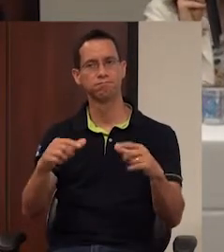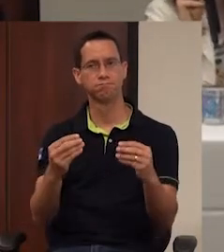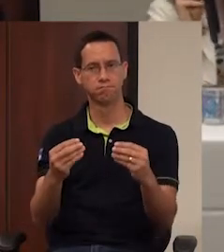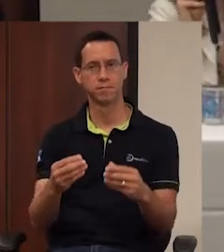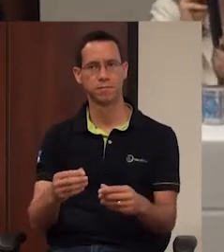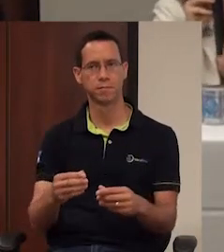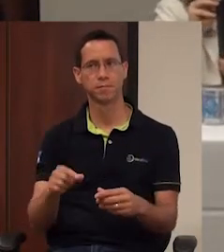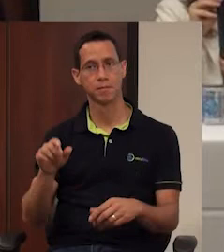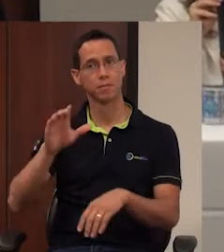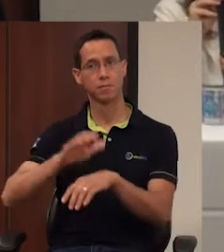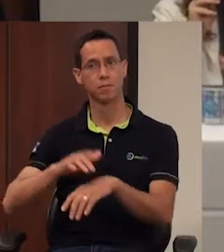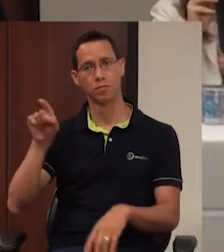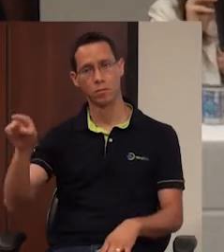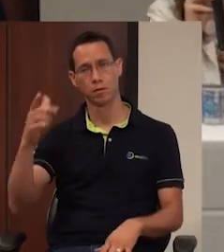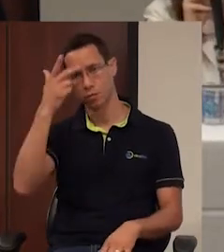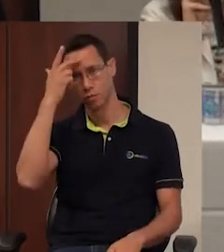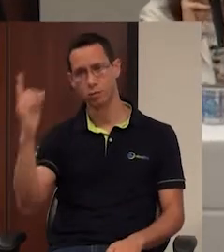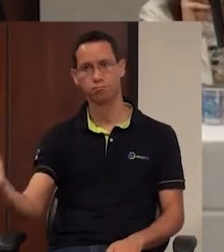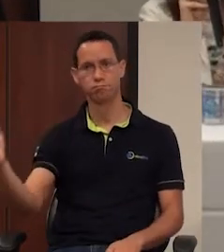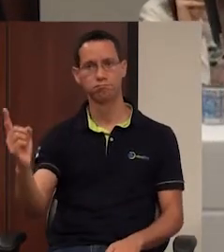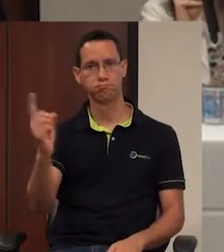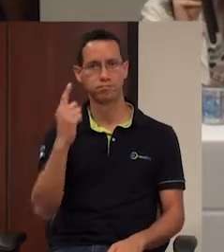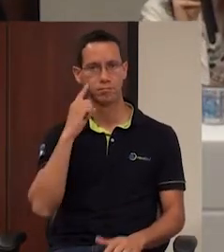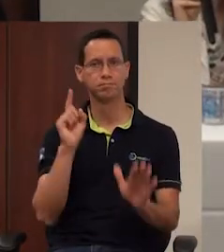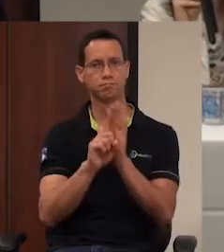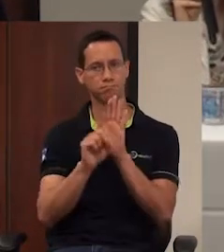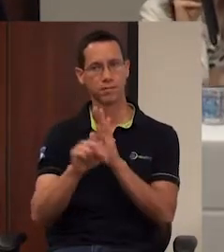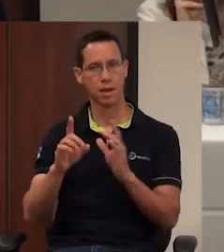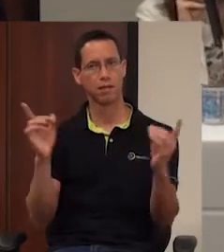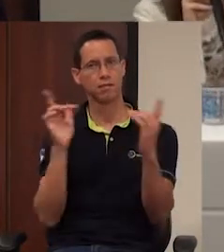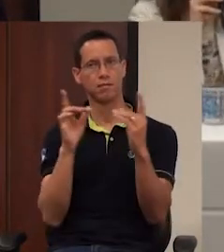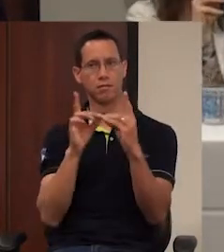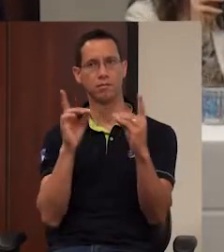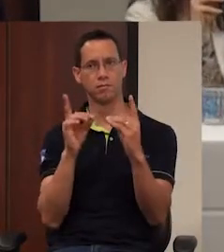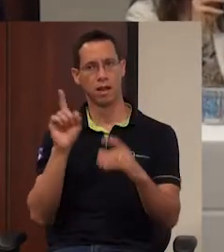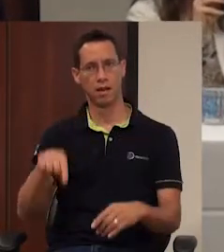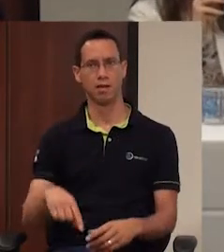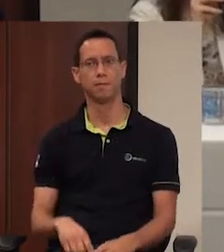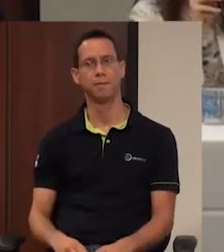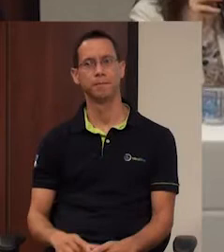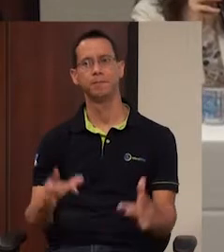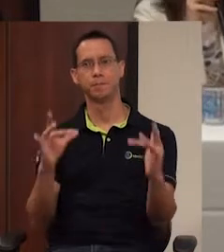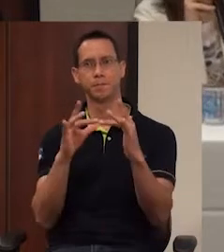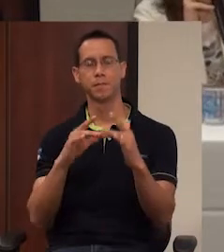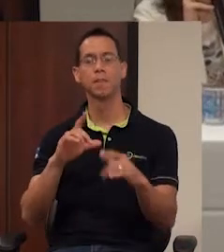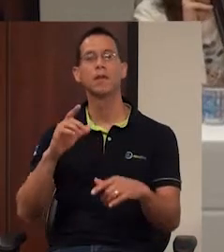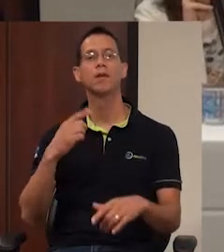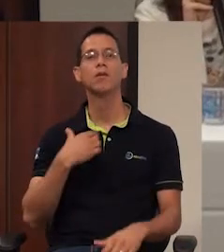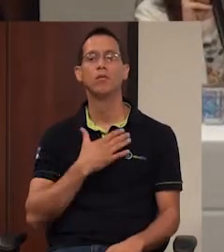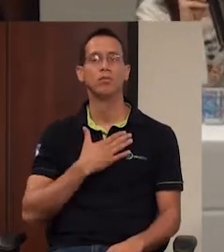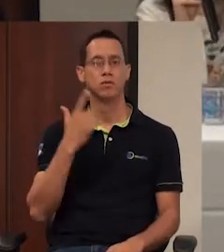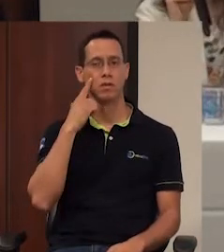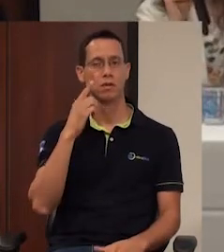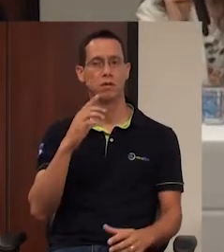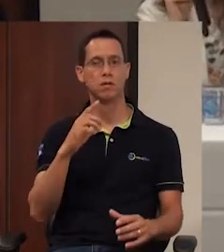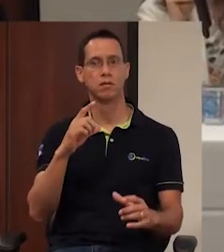são trazidas pelas próprias pessoas. E o que eu achei muito interessante são os resultados desse trabalho. Daí que eu acho que, assim,